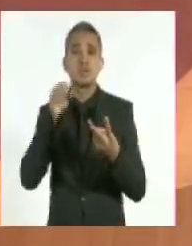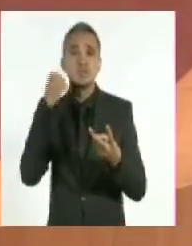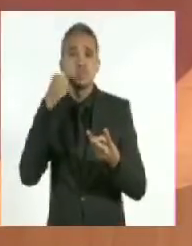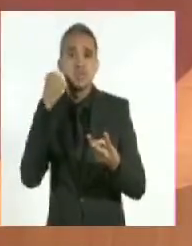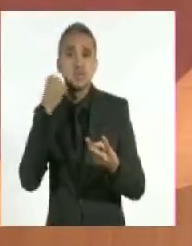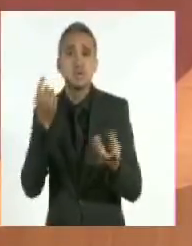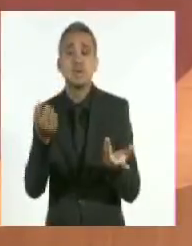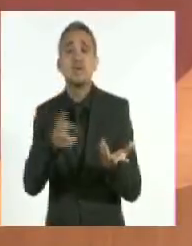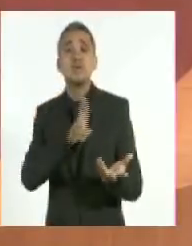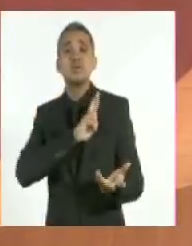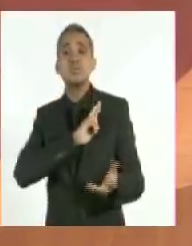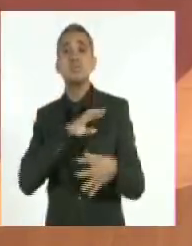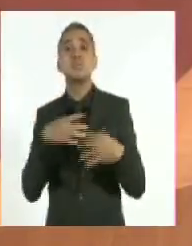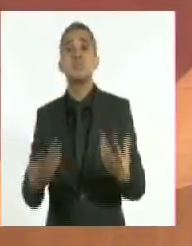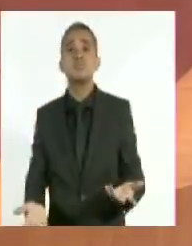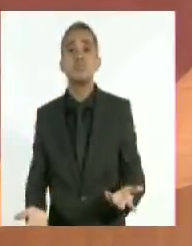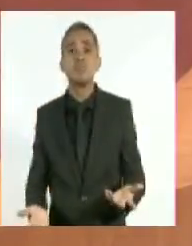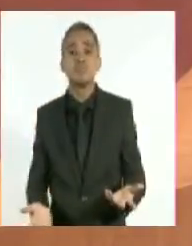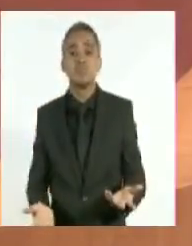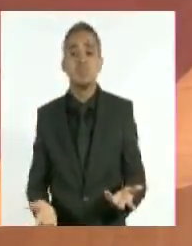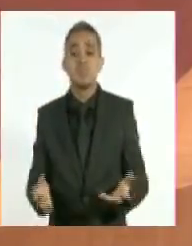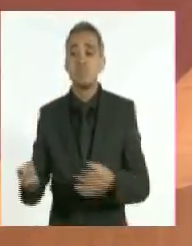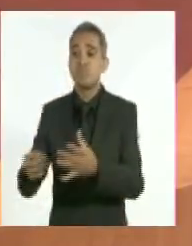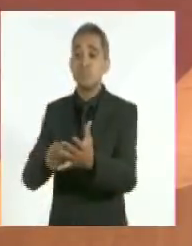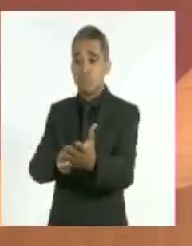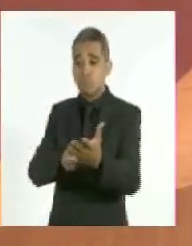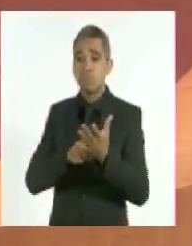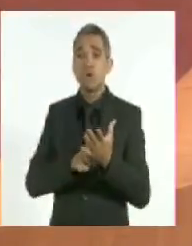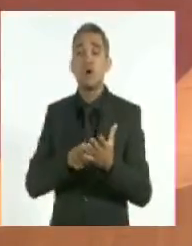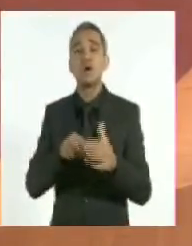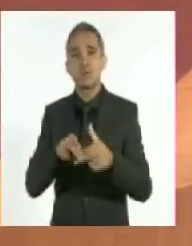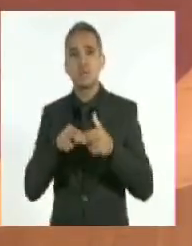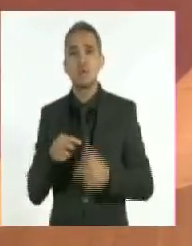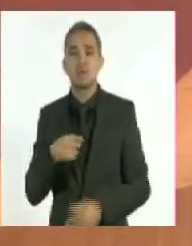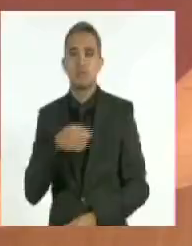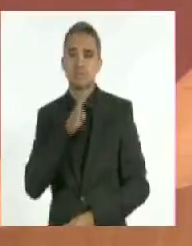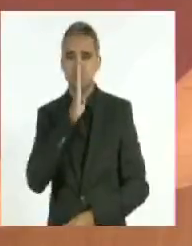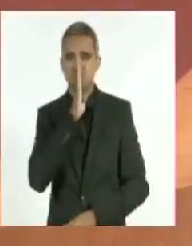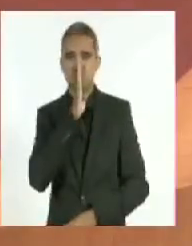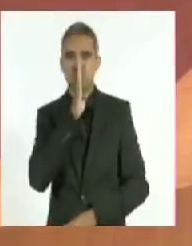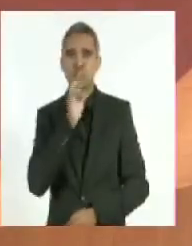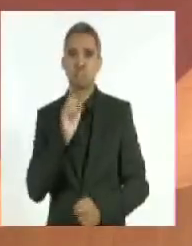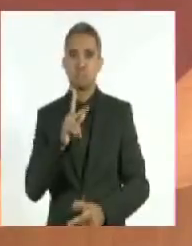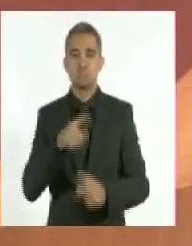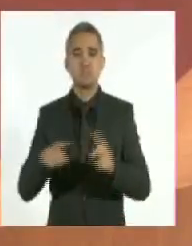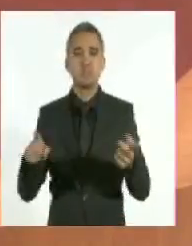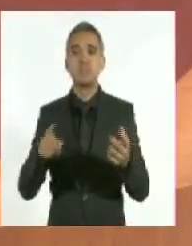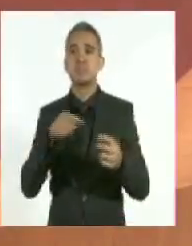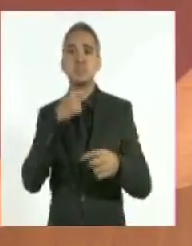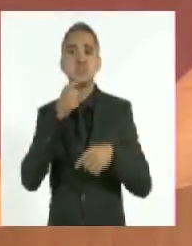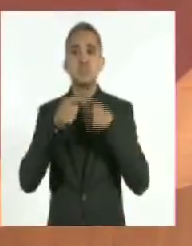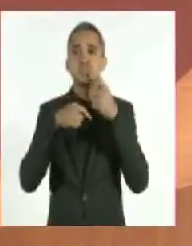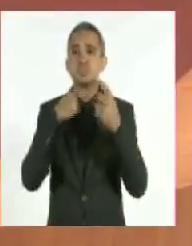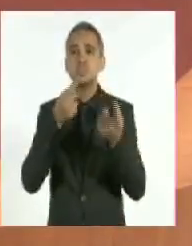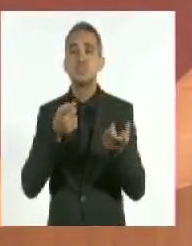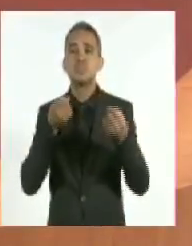aqui, que eu me silencio, me penitencio e venho aqui exaltar alguma coisa que fez. O certo